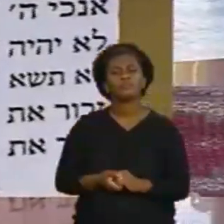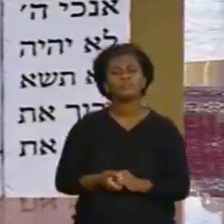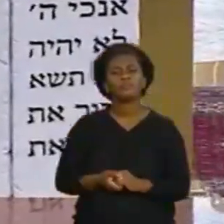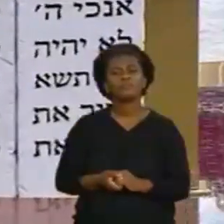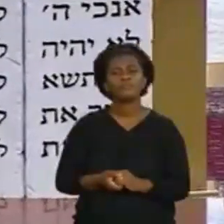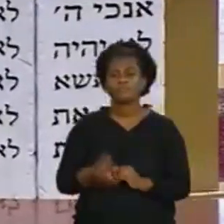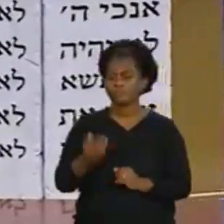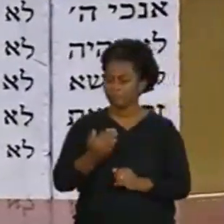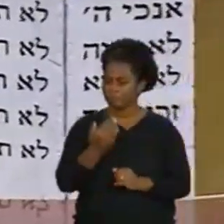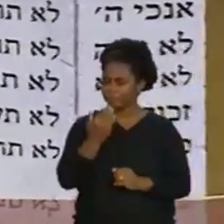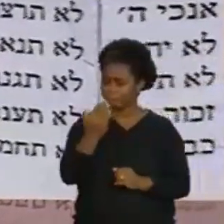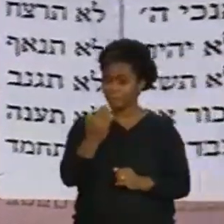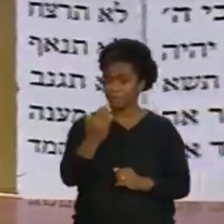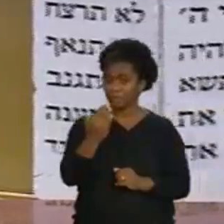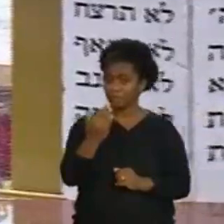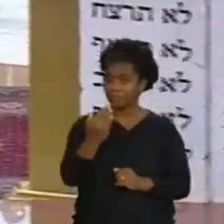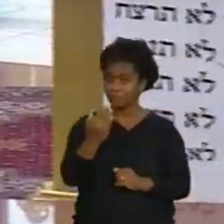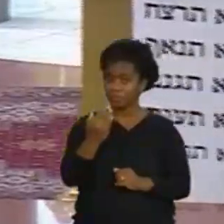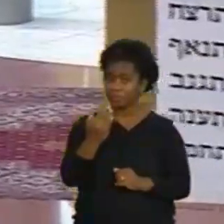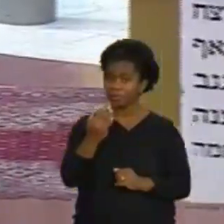aqui na frente hoje você,